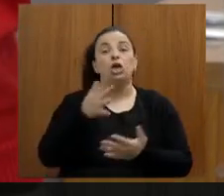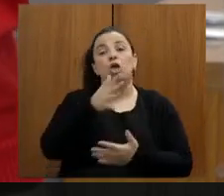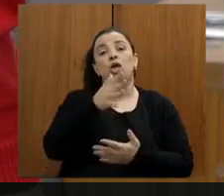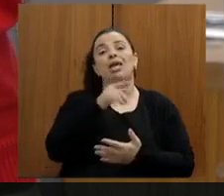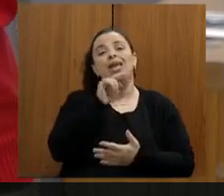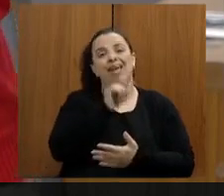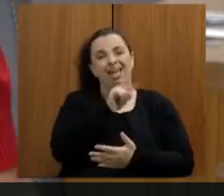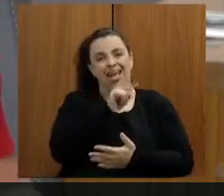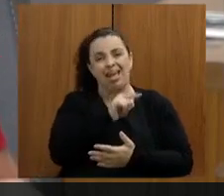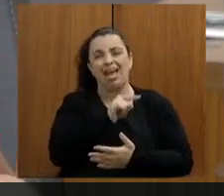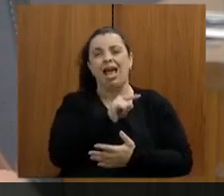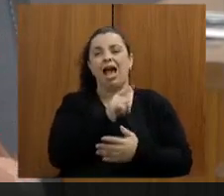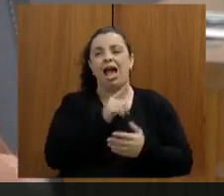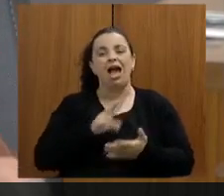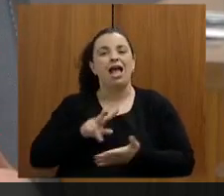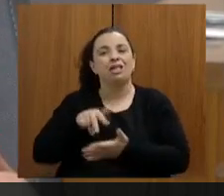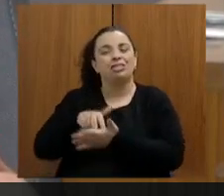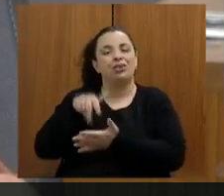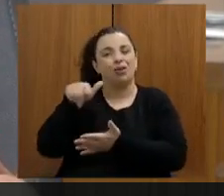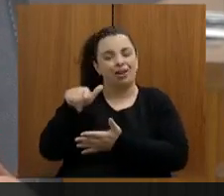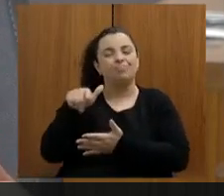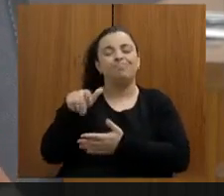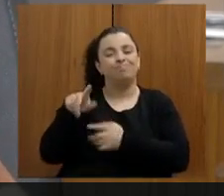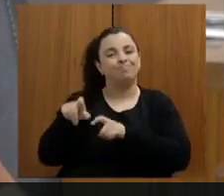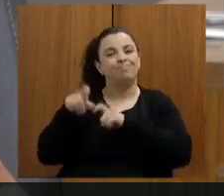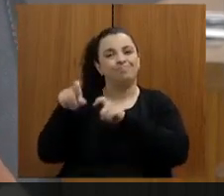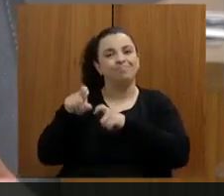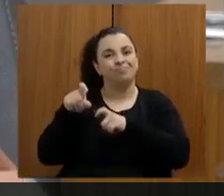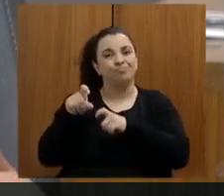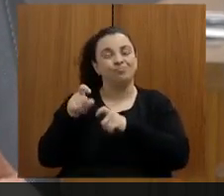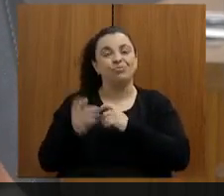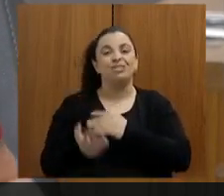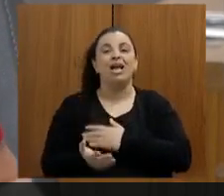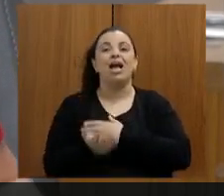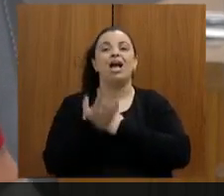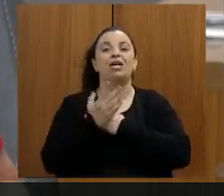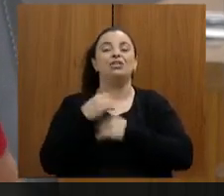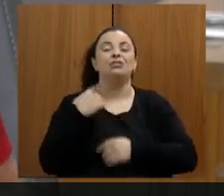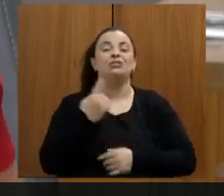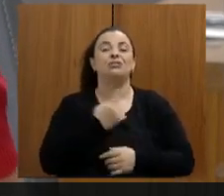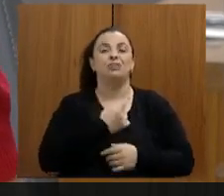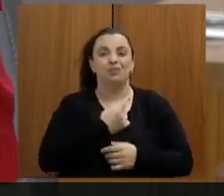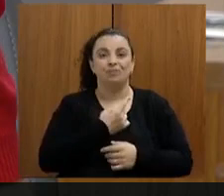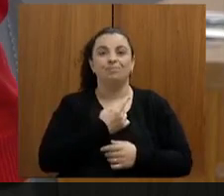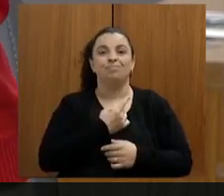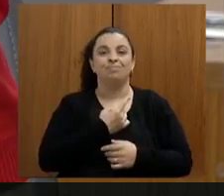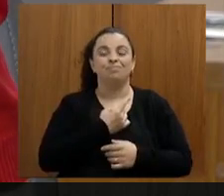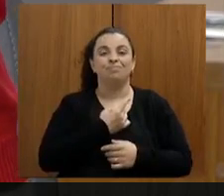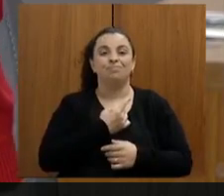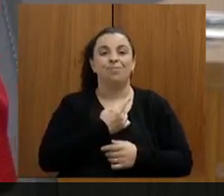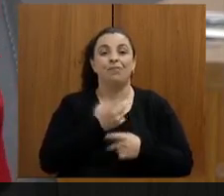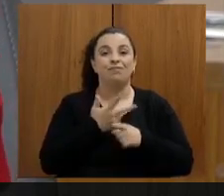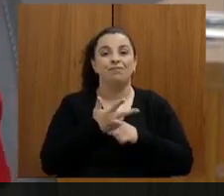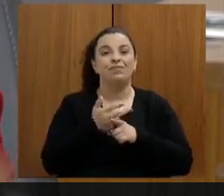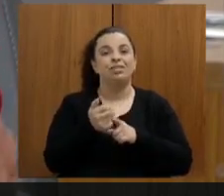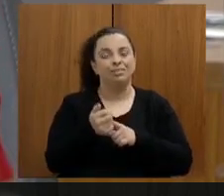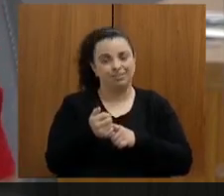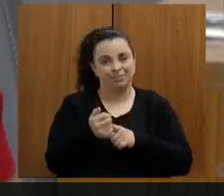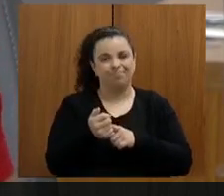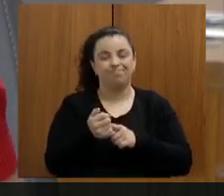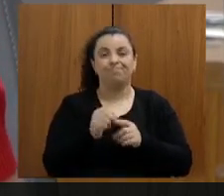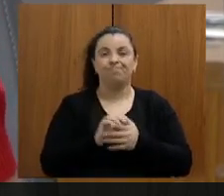Bombeiros do interior é que tem feito a gente consegui tá na reta dificuldades que são